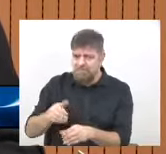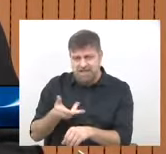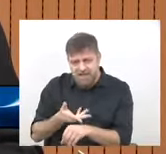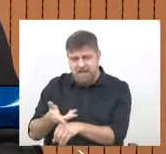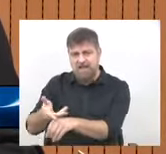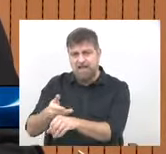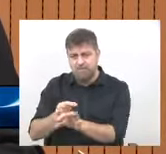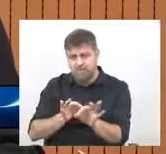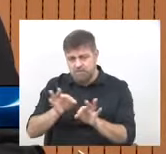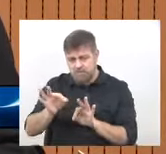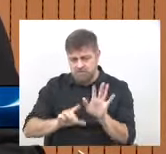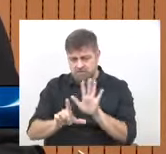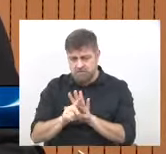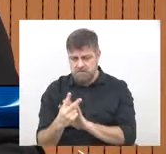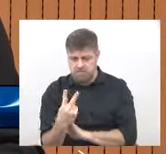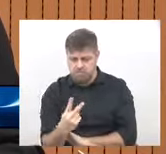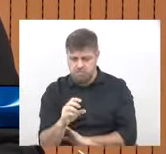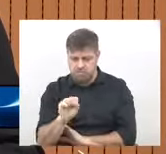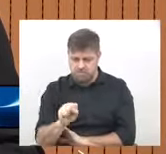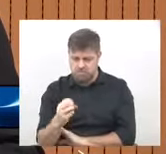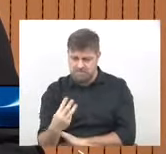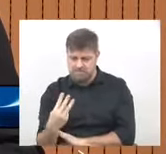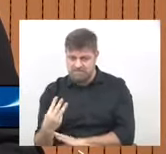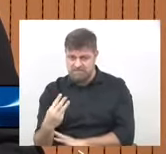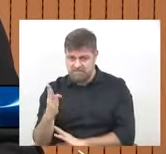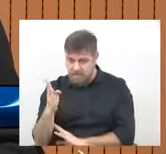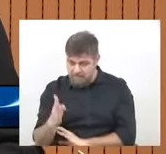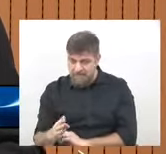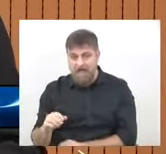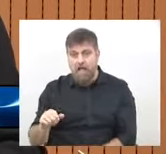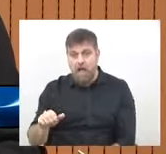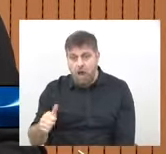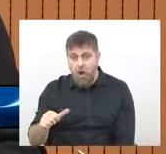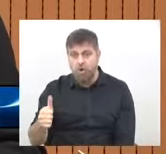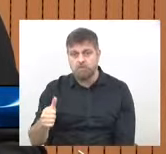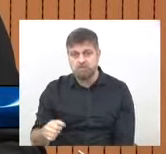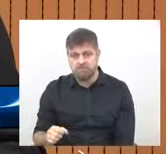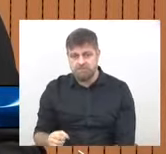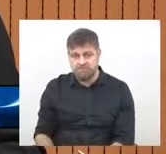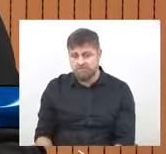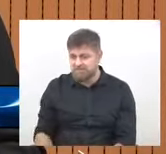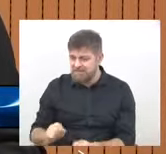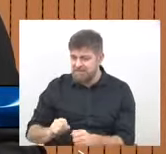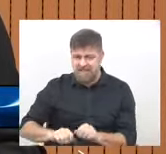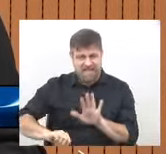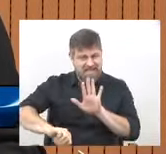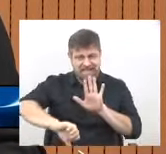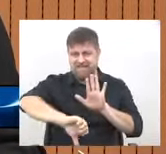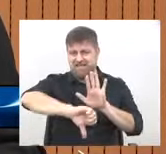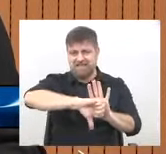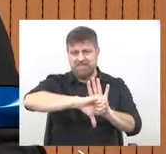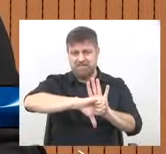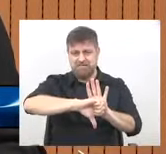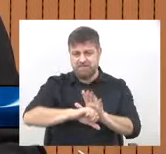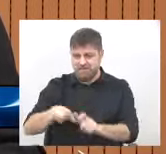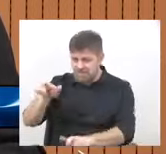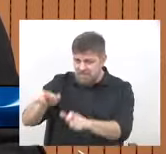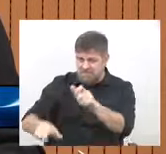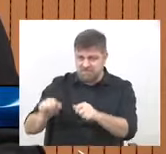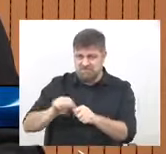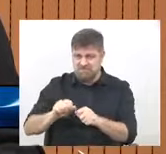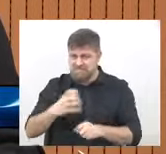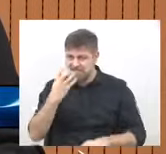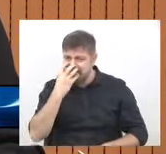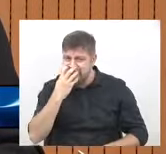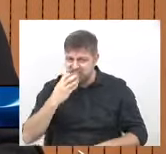aprovação do PL 2833 de 2011, que criminaliza condutas praticadas contra